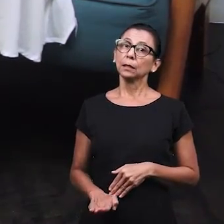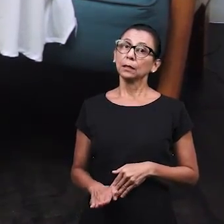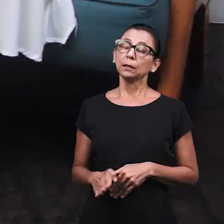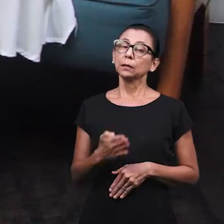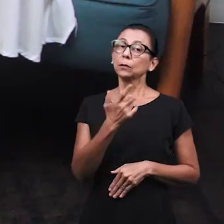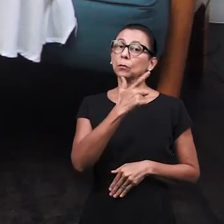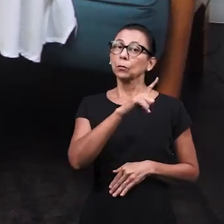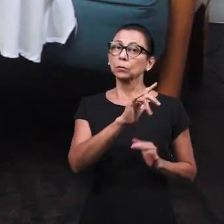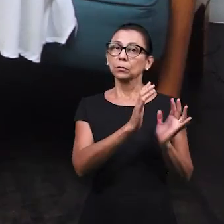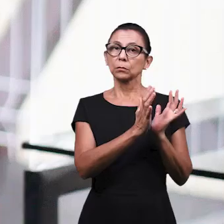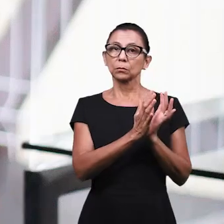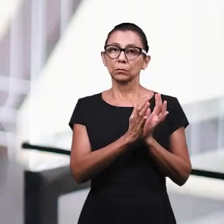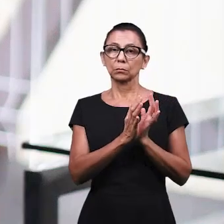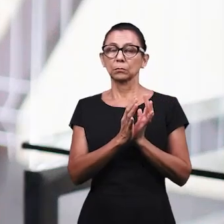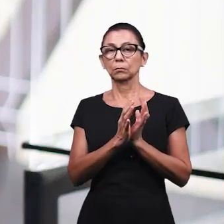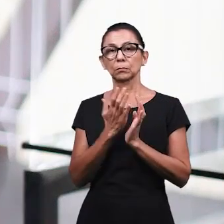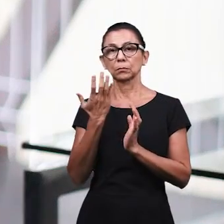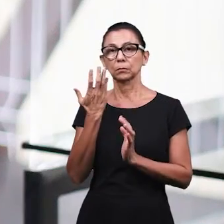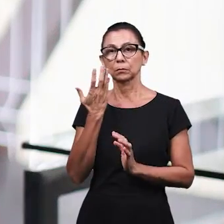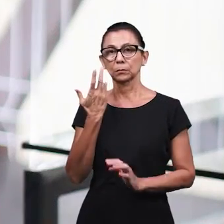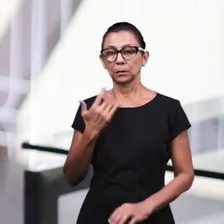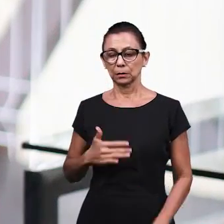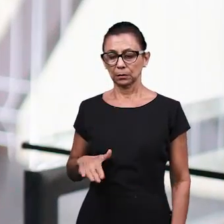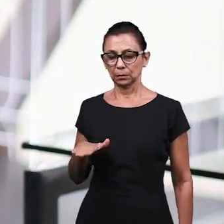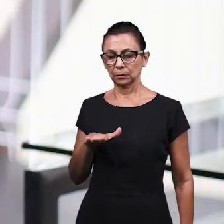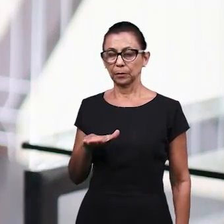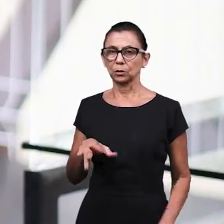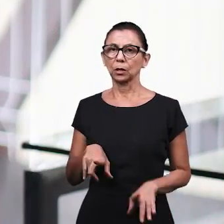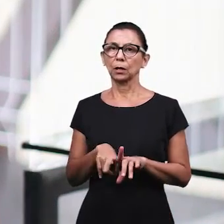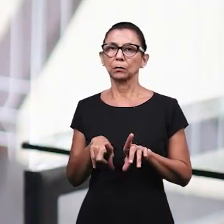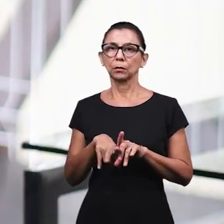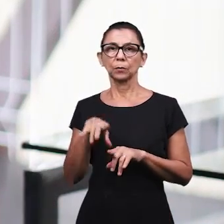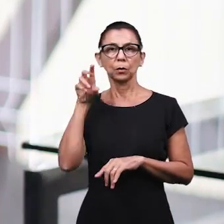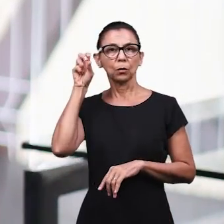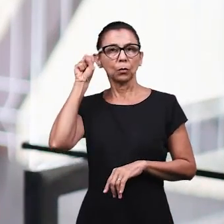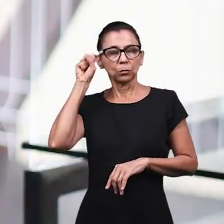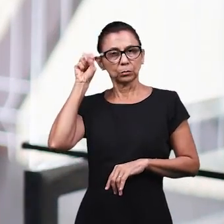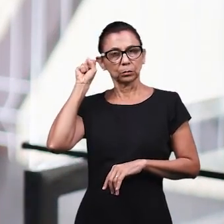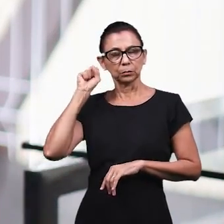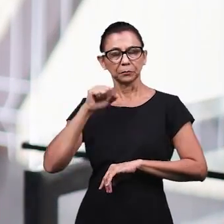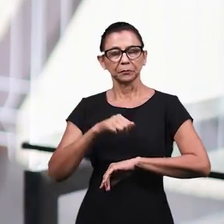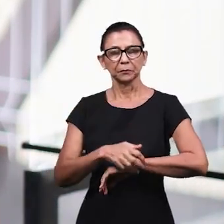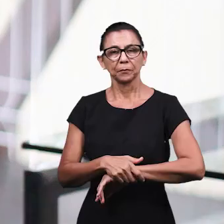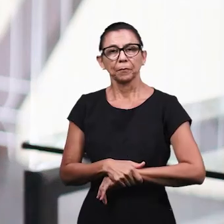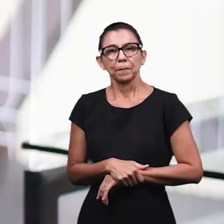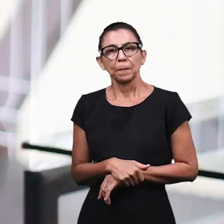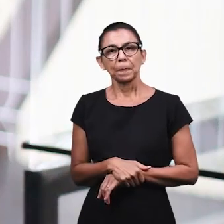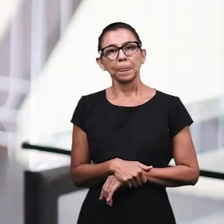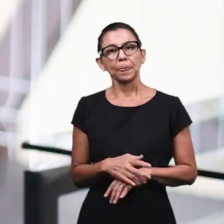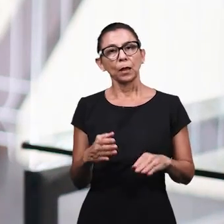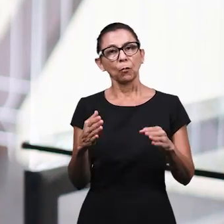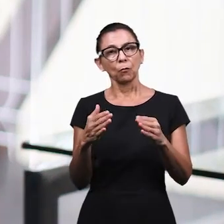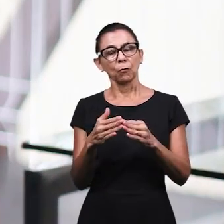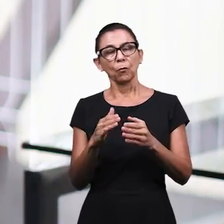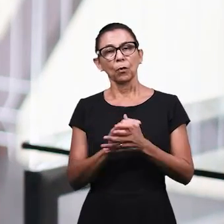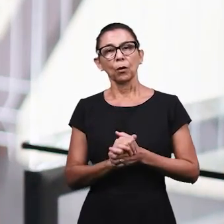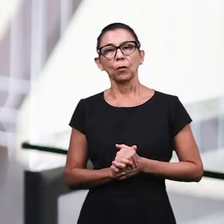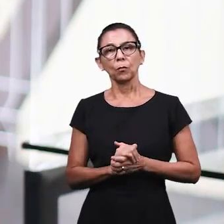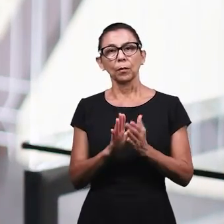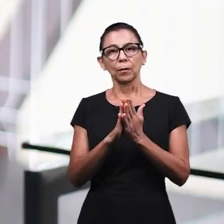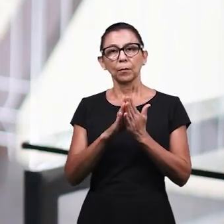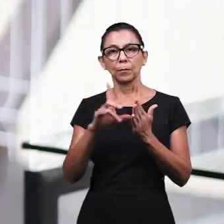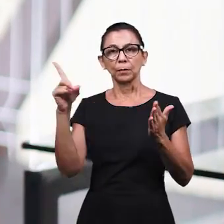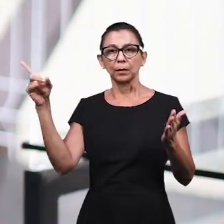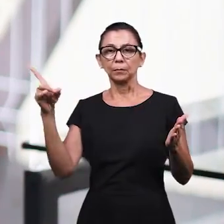outras classes também ouçam. O programa ele é voltado, trabalhado para o